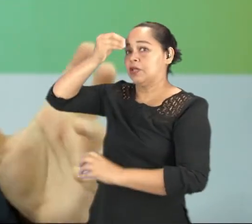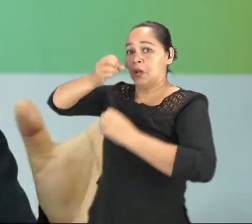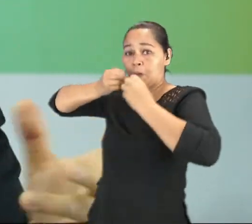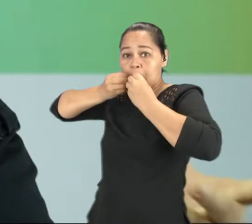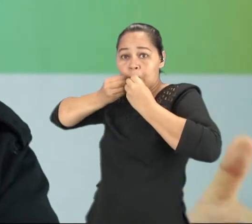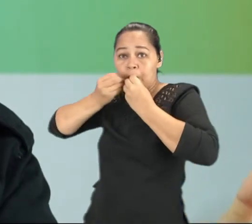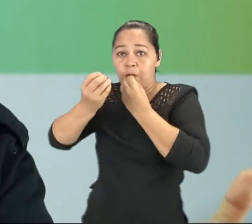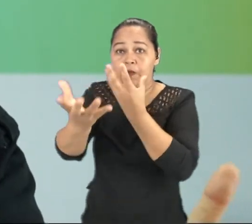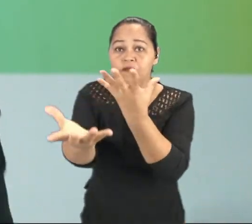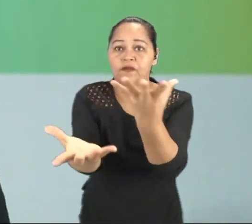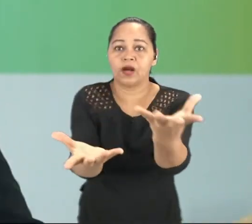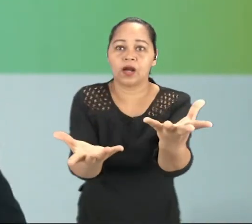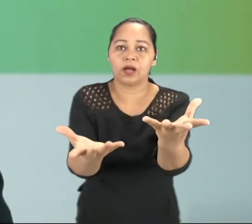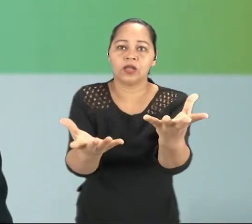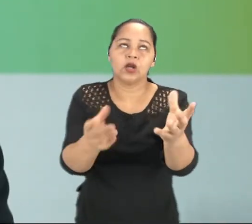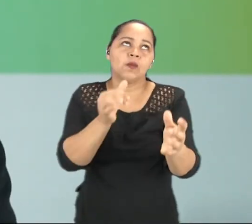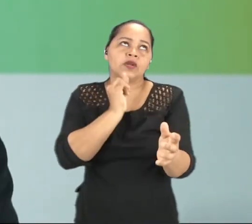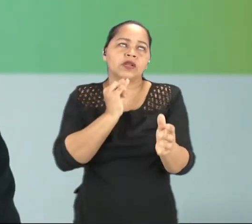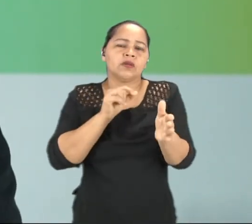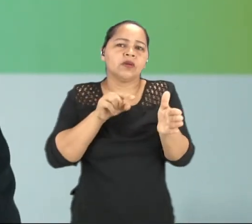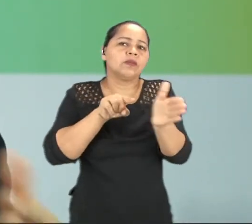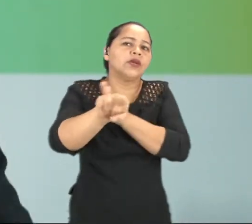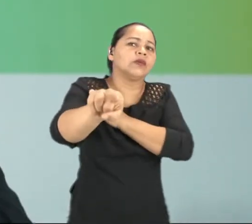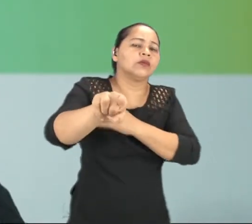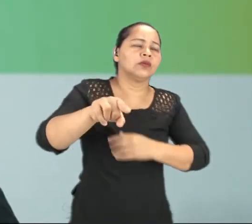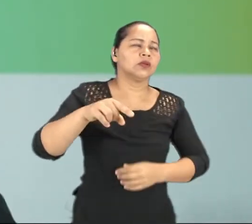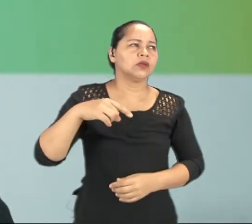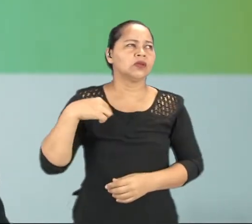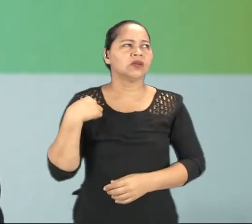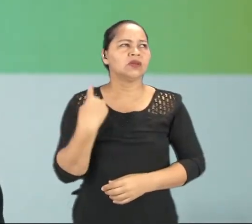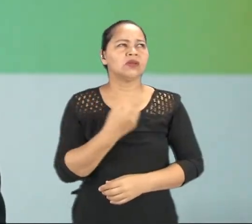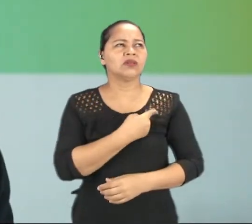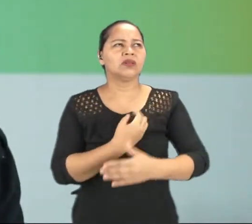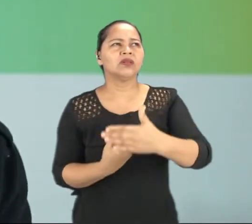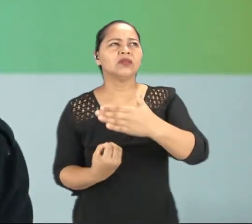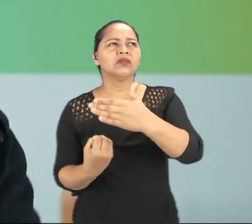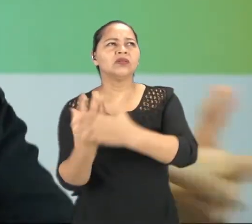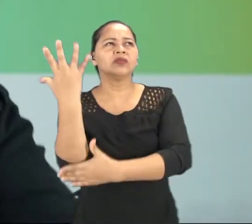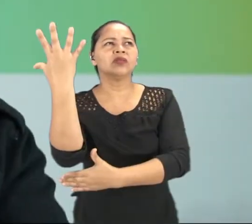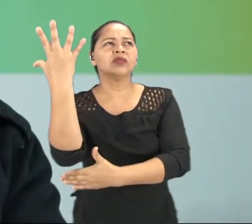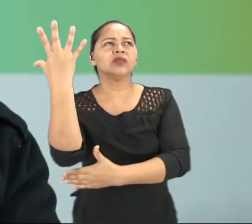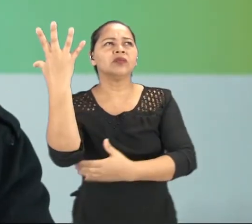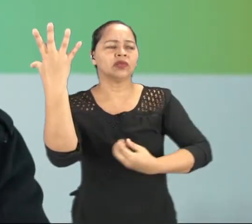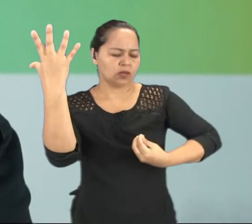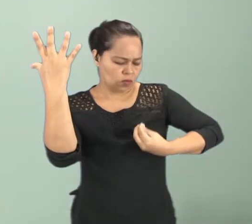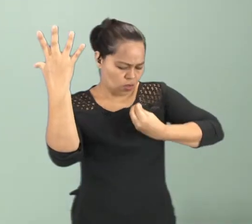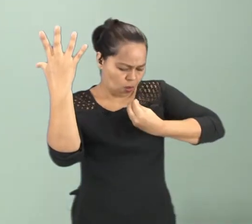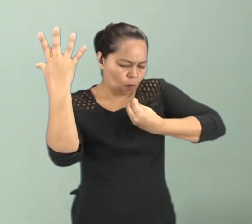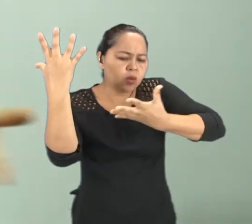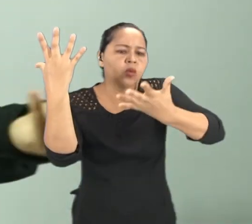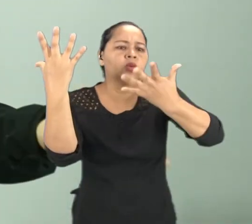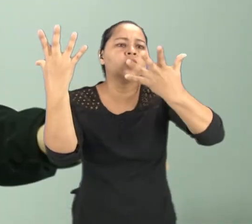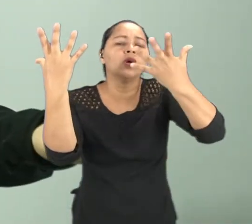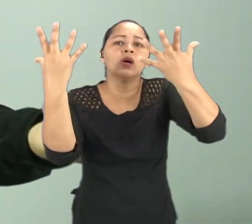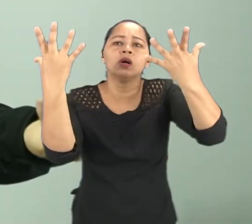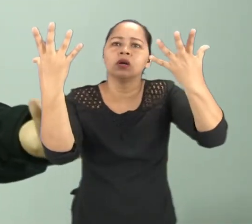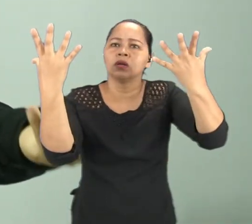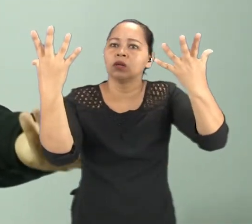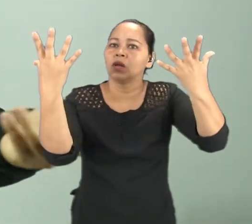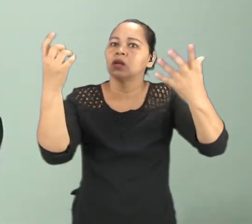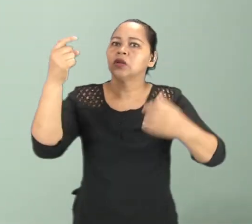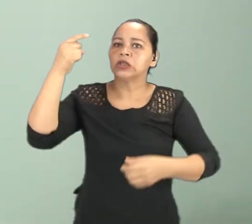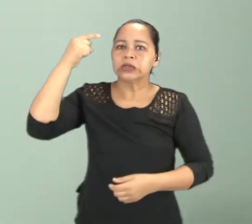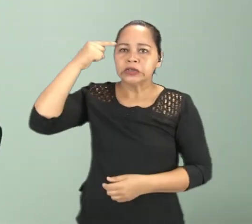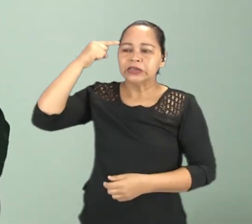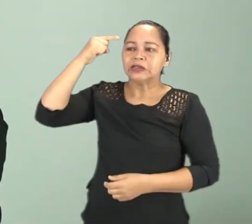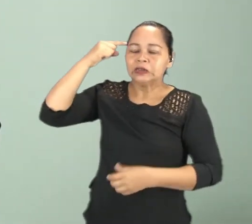exemplo, uma pergunta, de onde viemos? Aí, por que estamos aqui? São perguntas transcendentes,